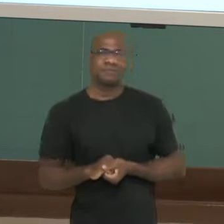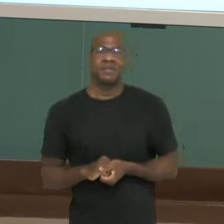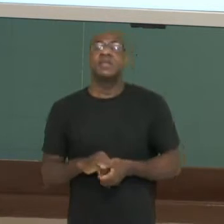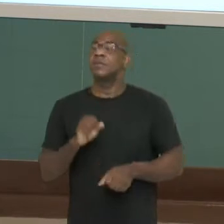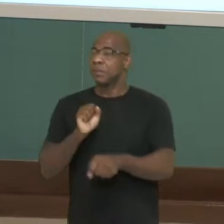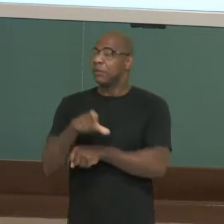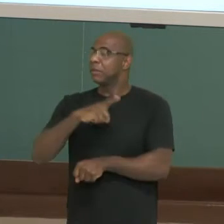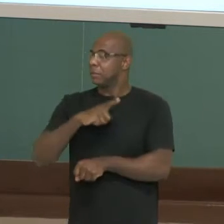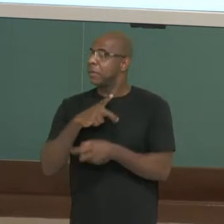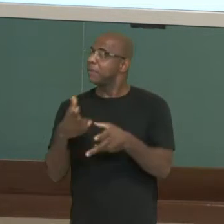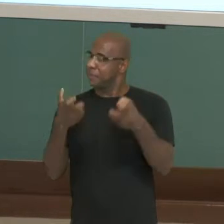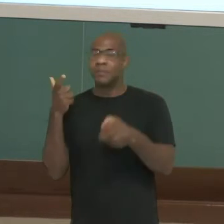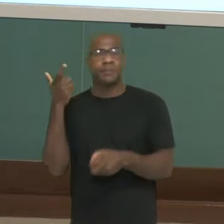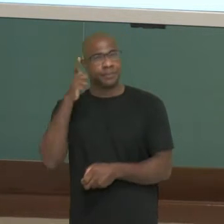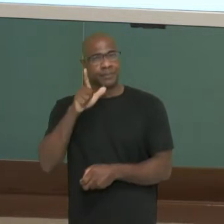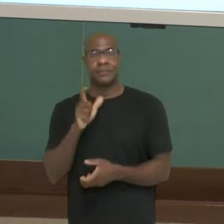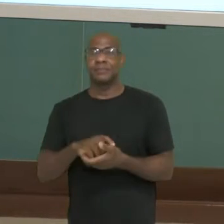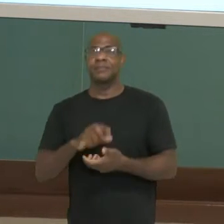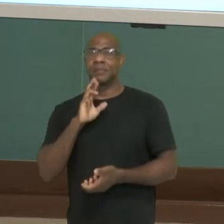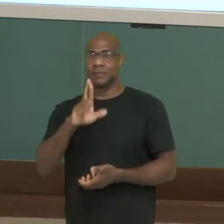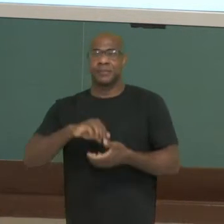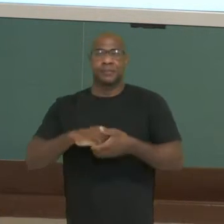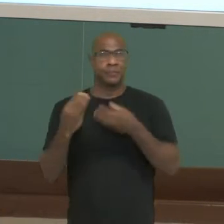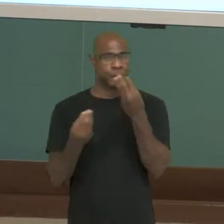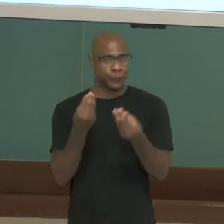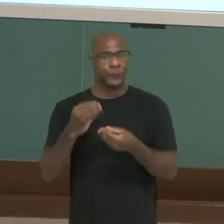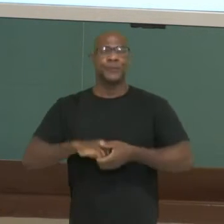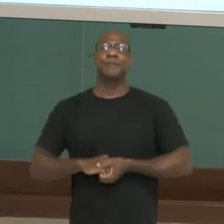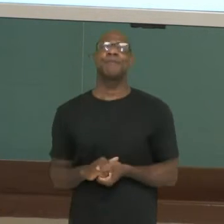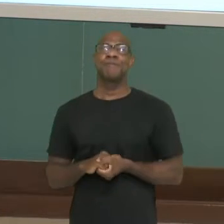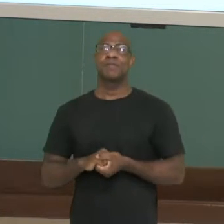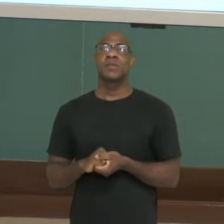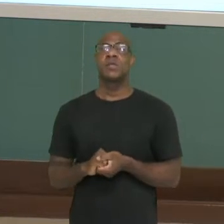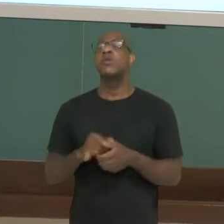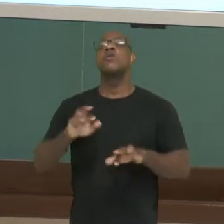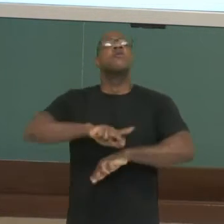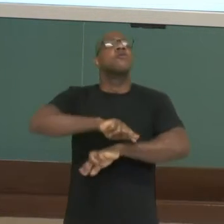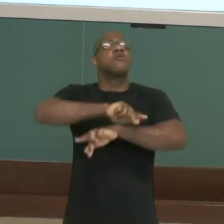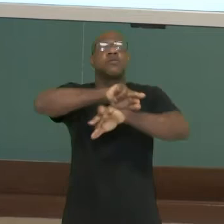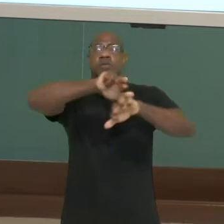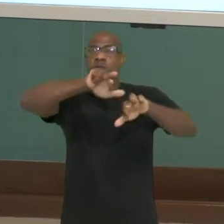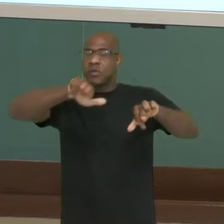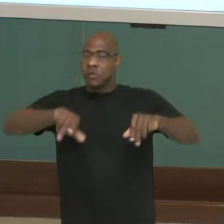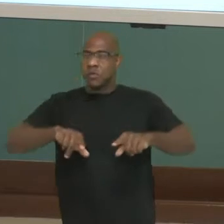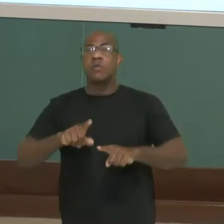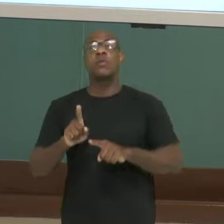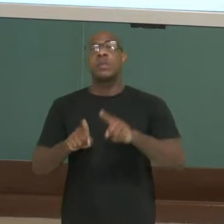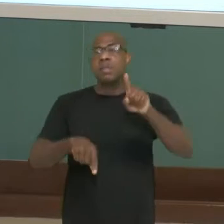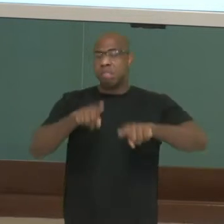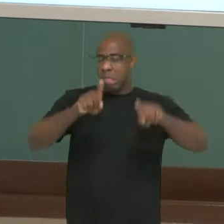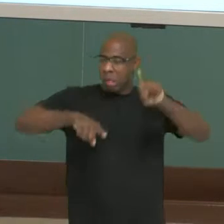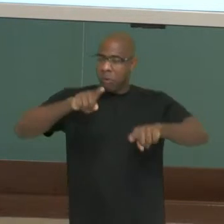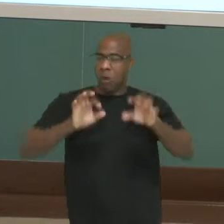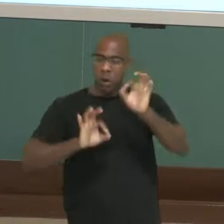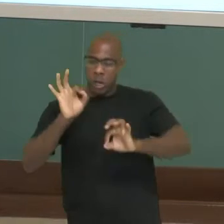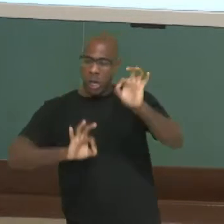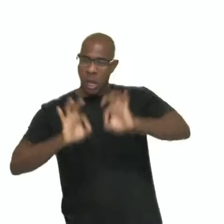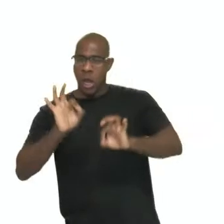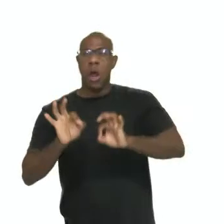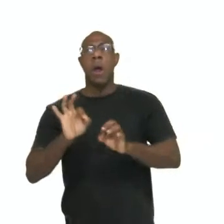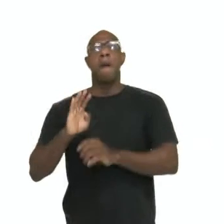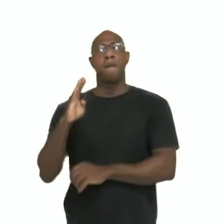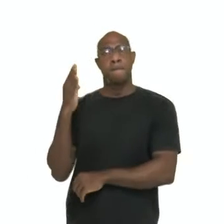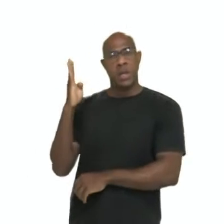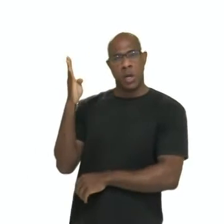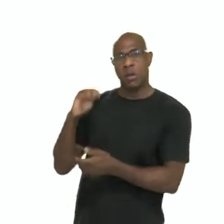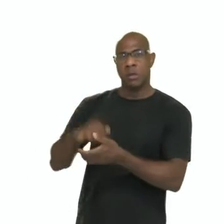também tenham conseguido chegar nessa resposta. Os diferentes níveis de organização biológica